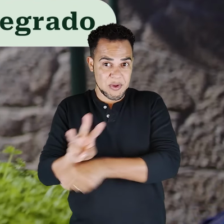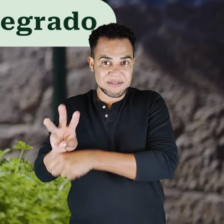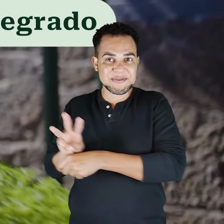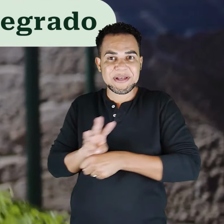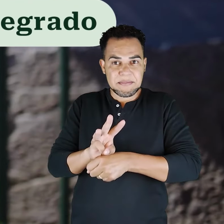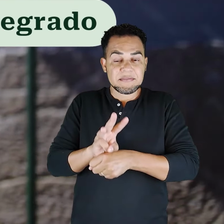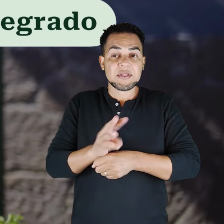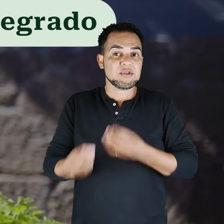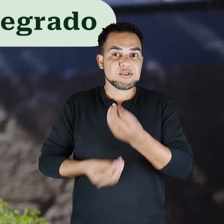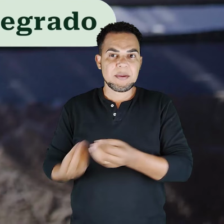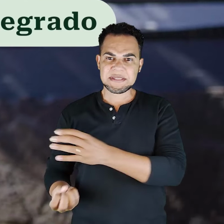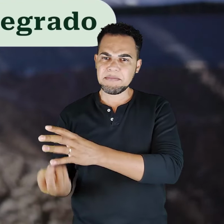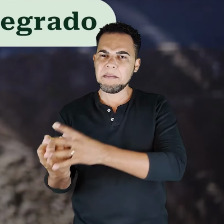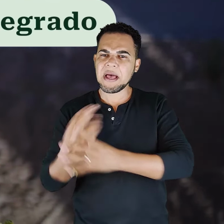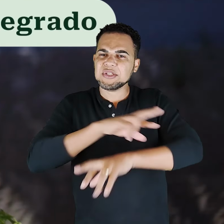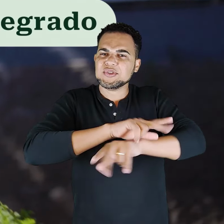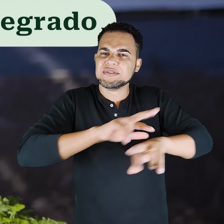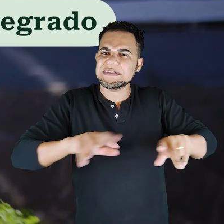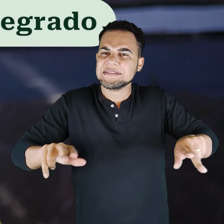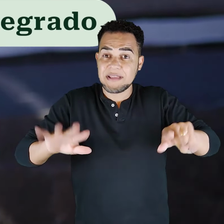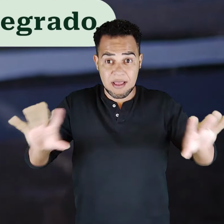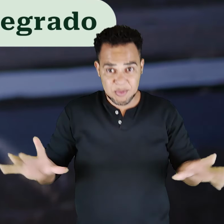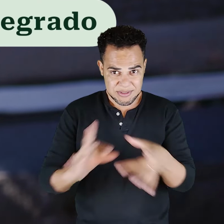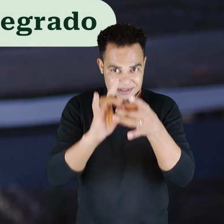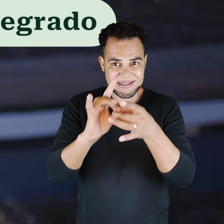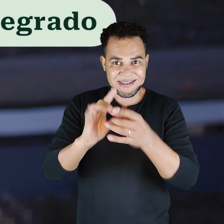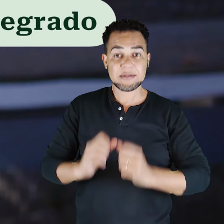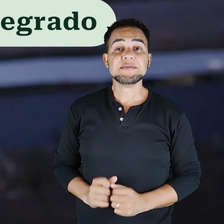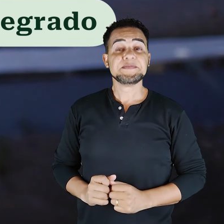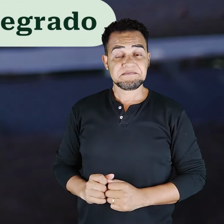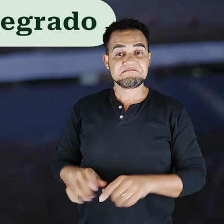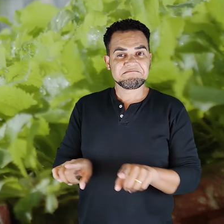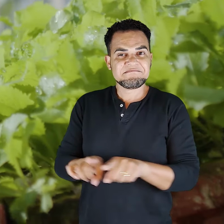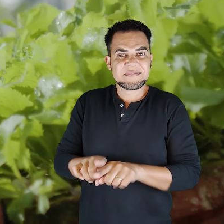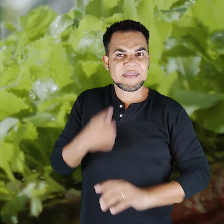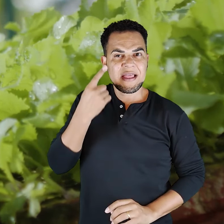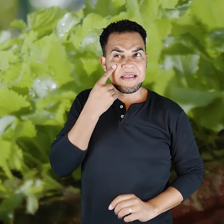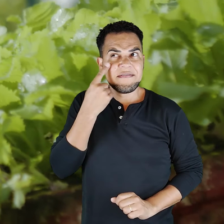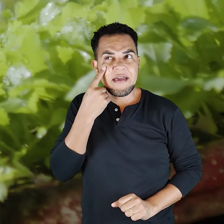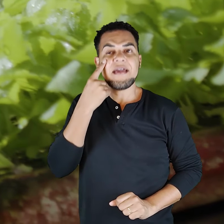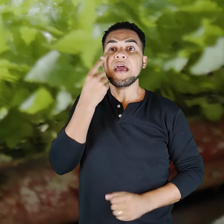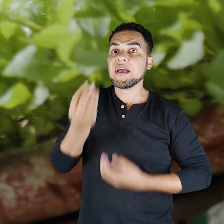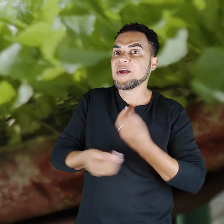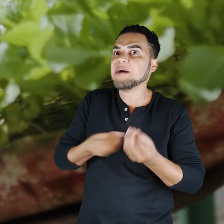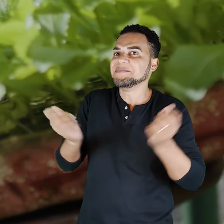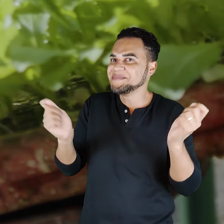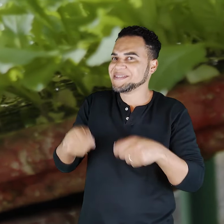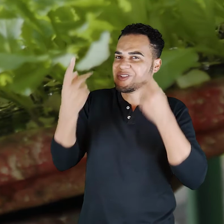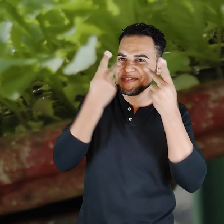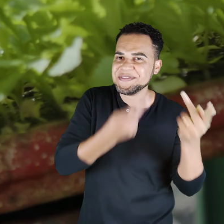o planejamento, né, desse plantio diversificado e integrado e também prevê a parte